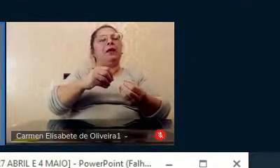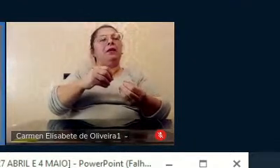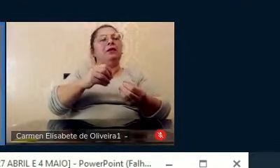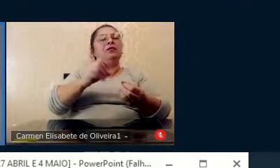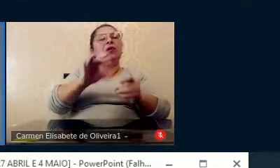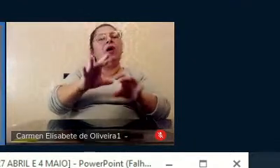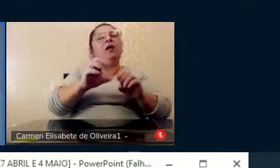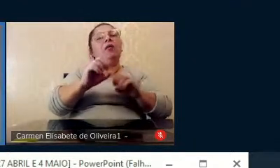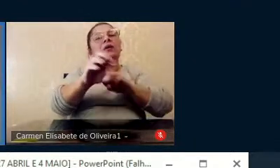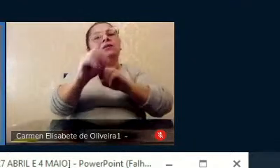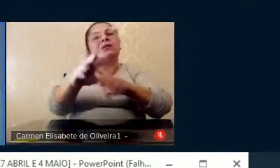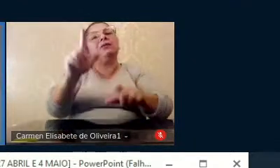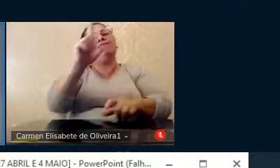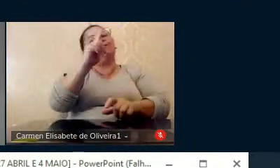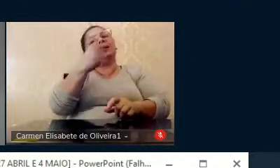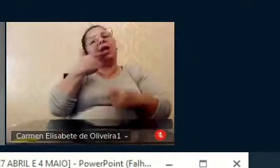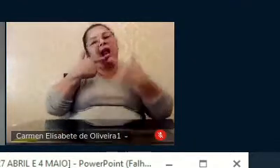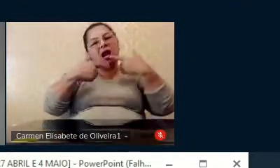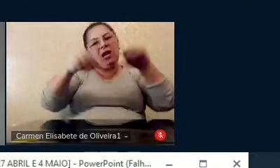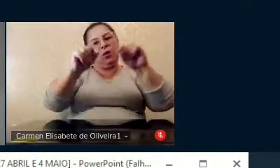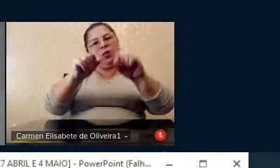apenas o ensino da língua, né?